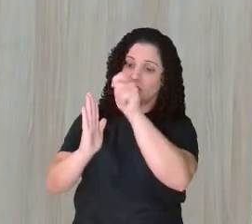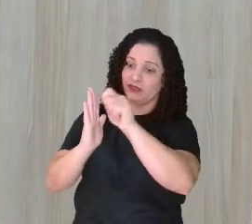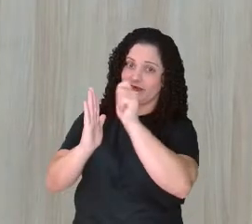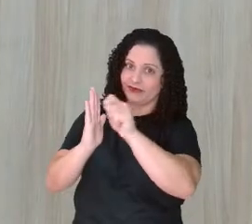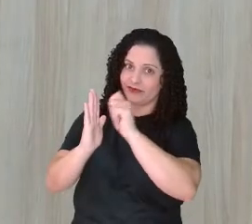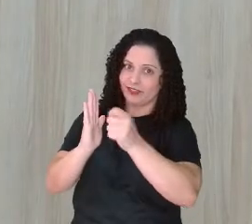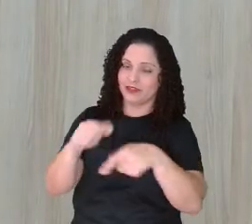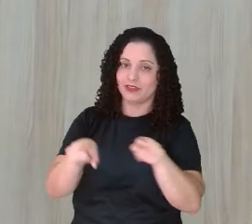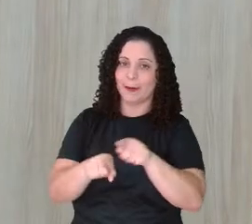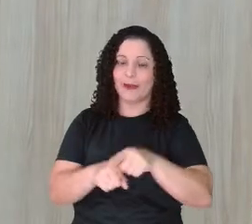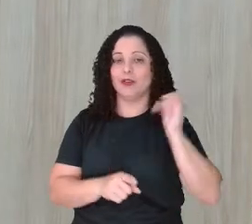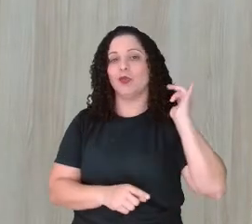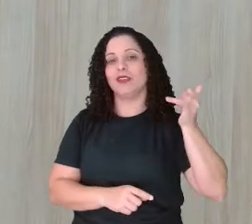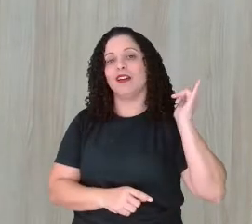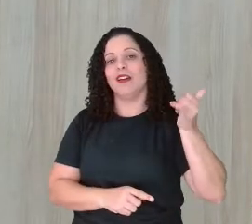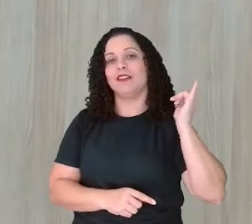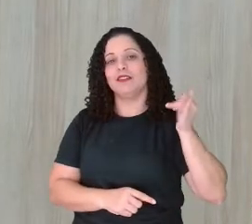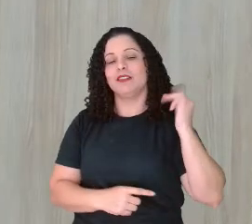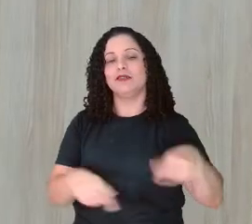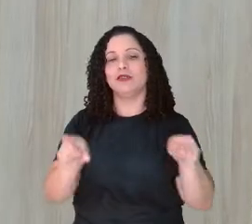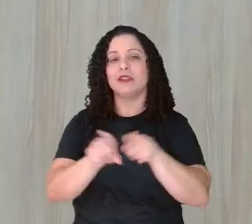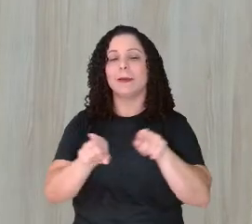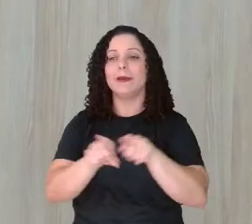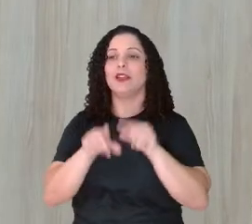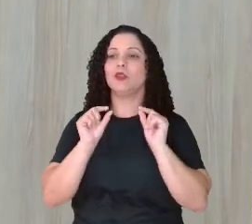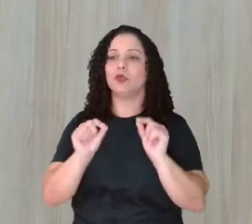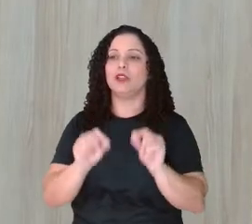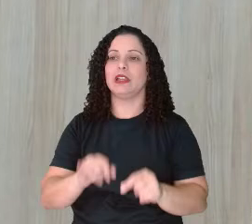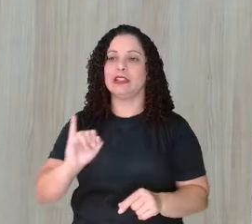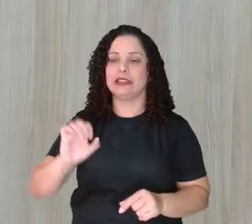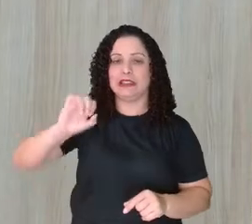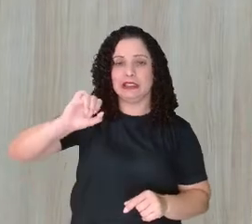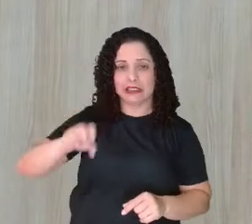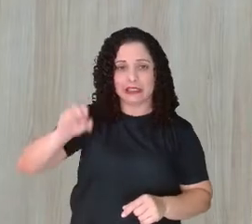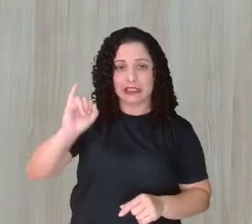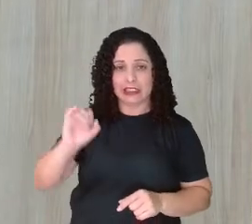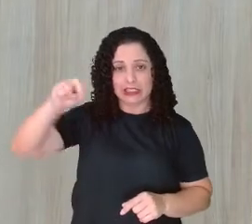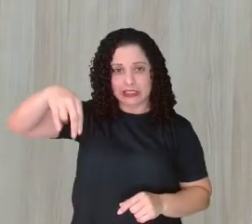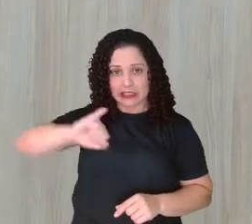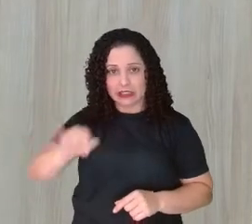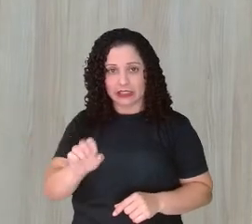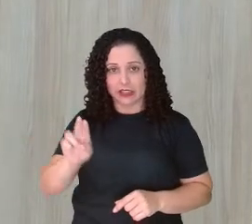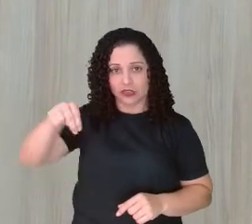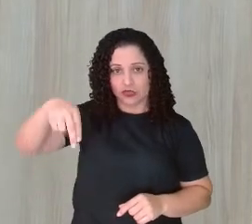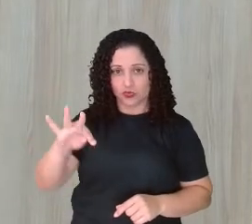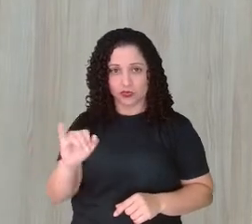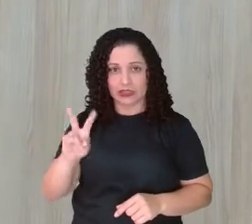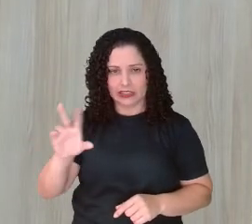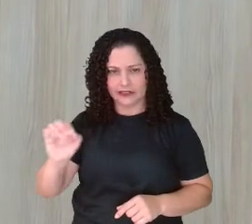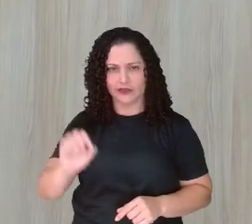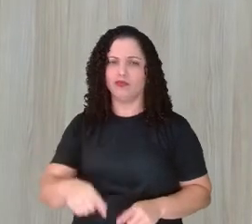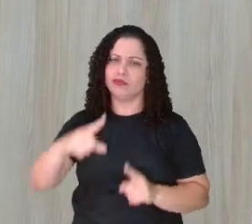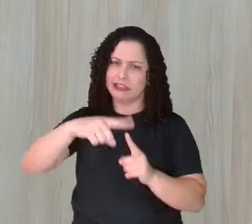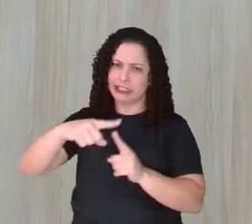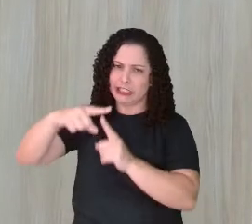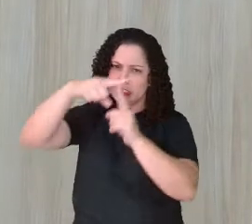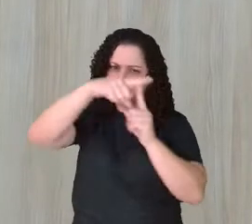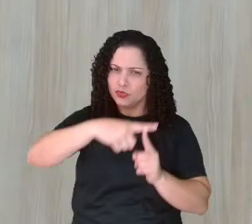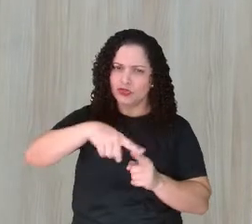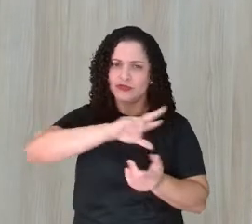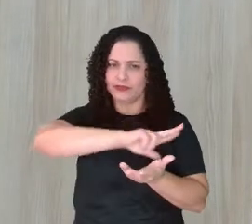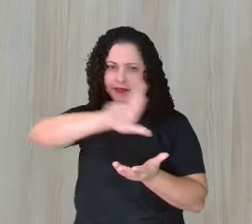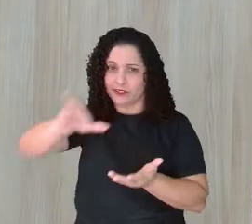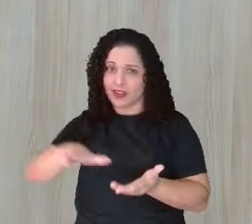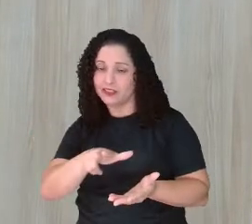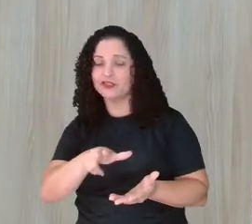também o narrativo e a gente tem um injuntivo. São os tipos textuais que a gente tem. E nesses